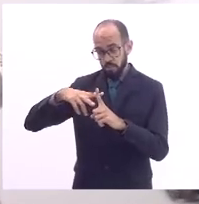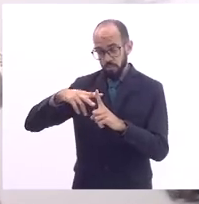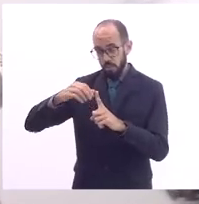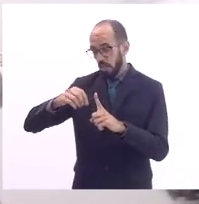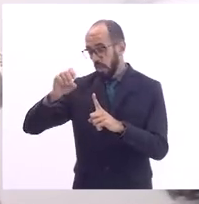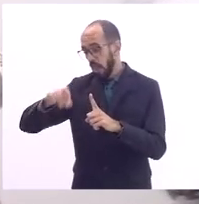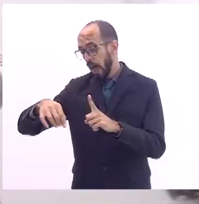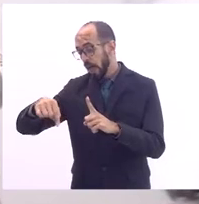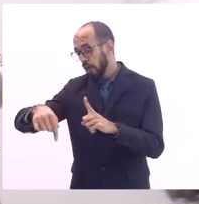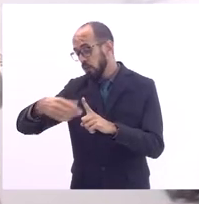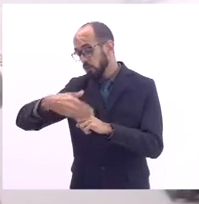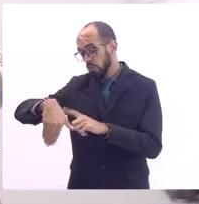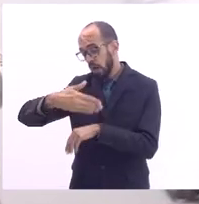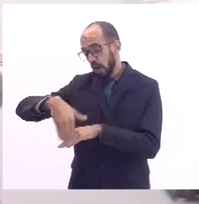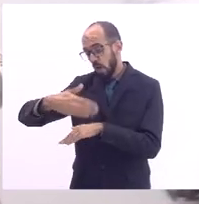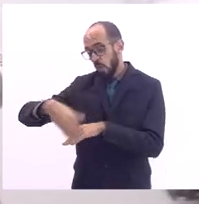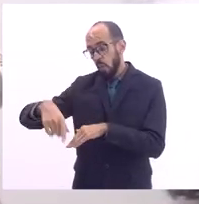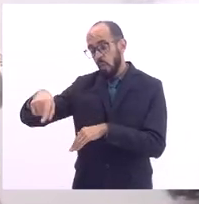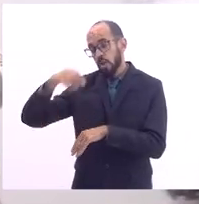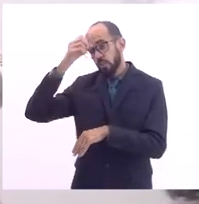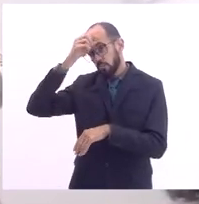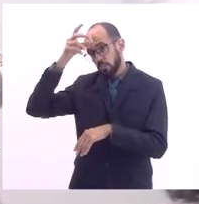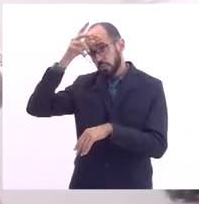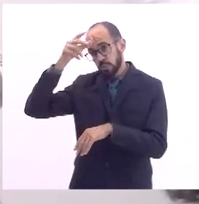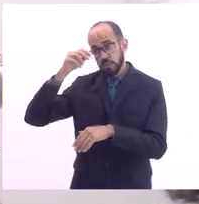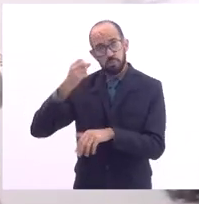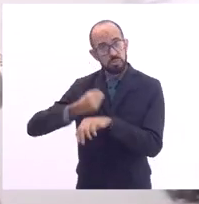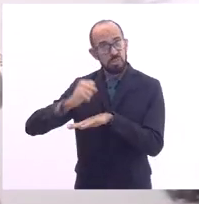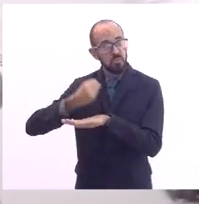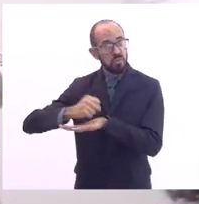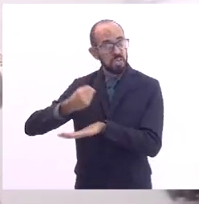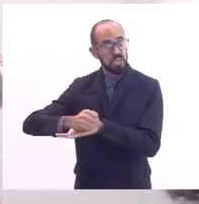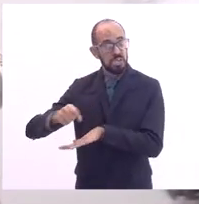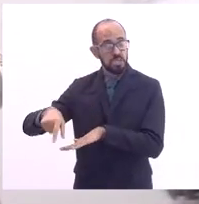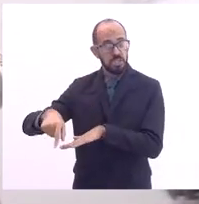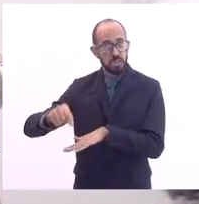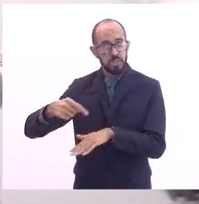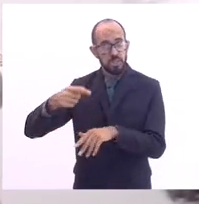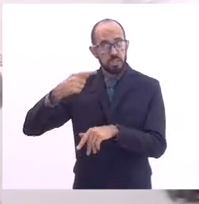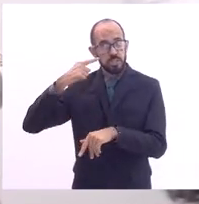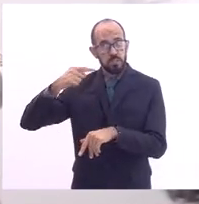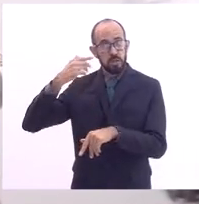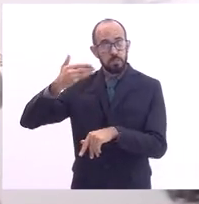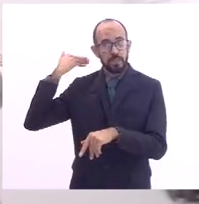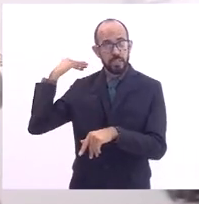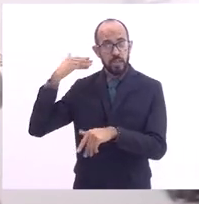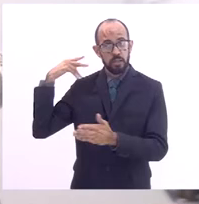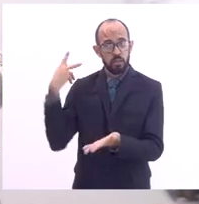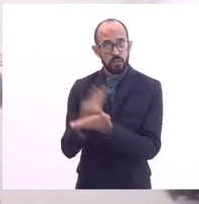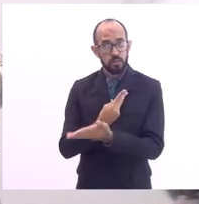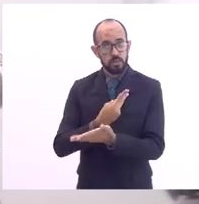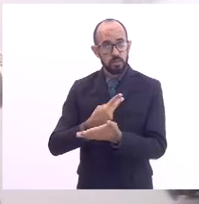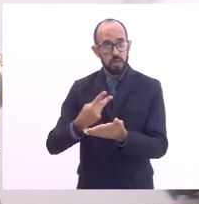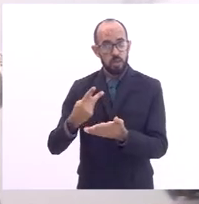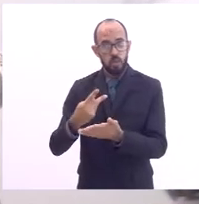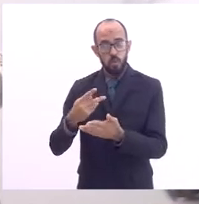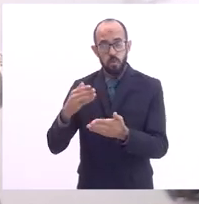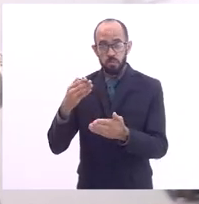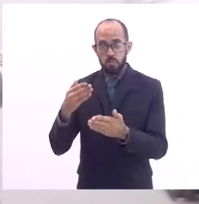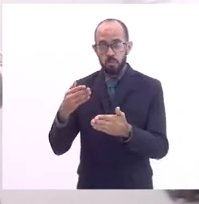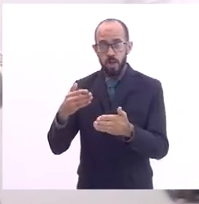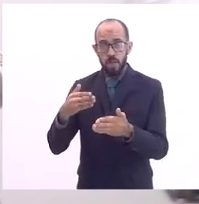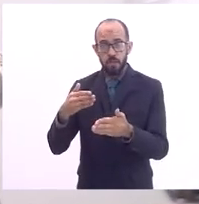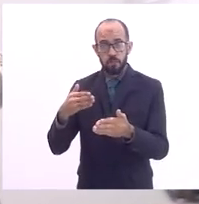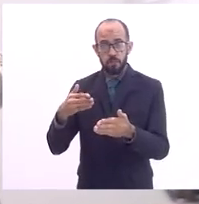via. E o município que se vire. Na semana passada, nós tivemos uma obstrução de uma via importantíssima da